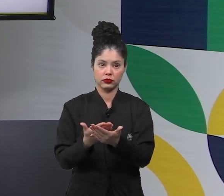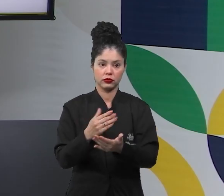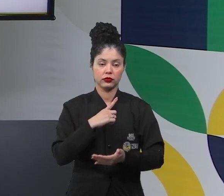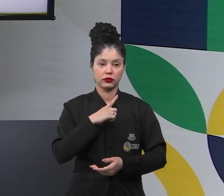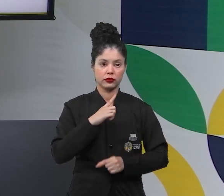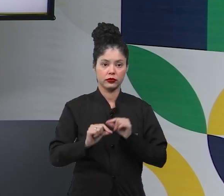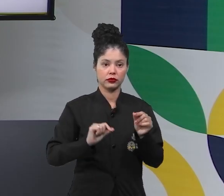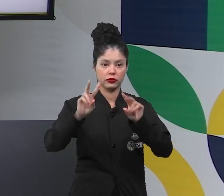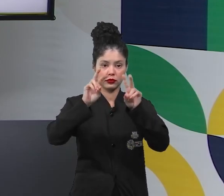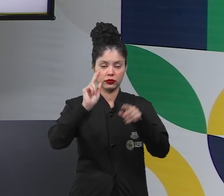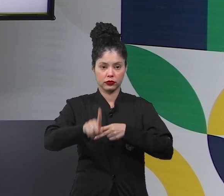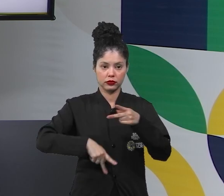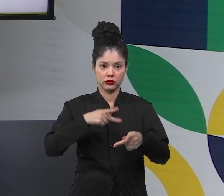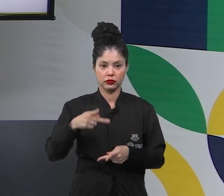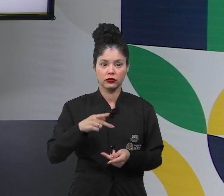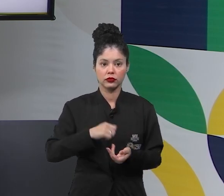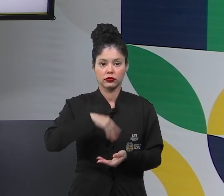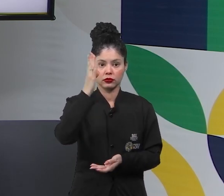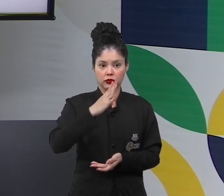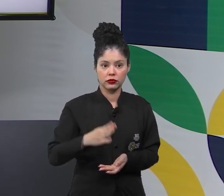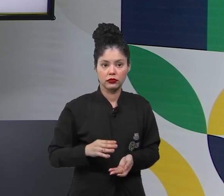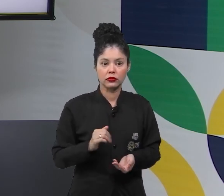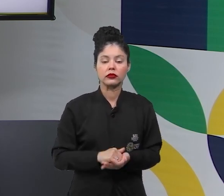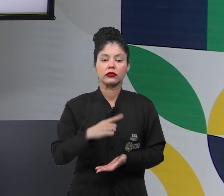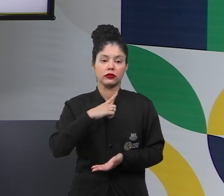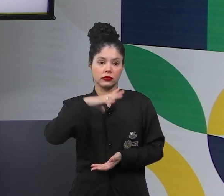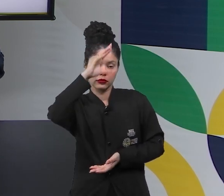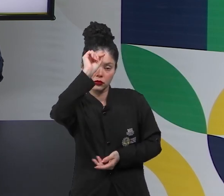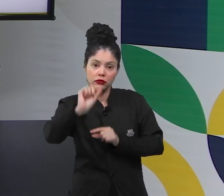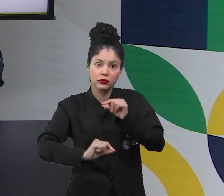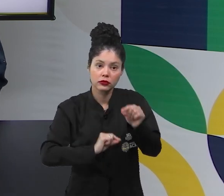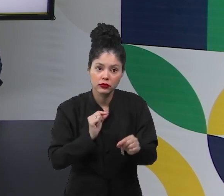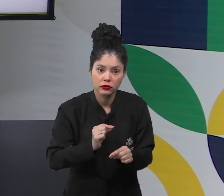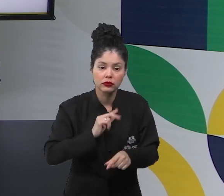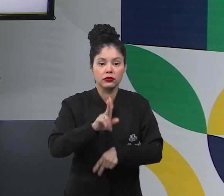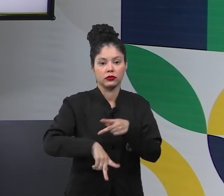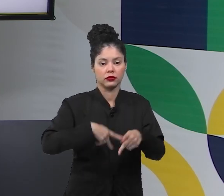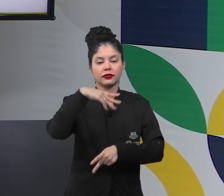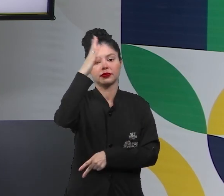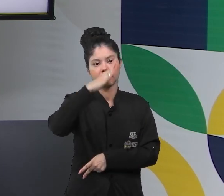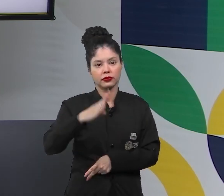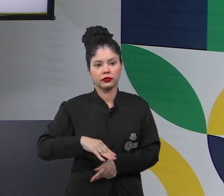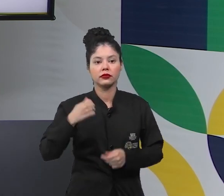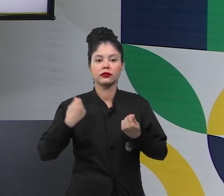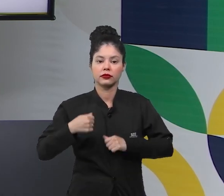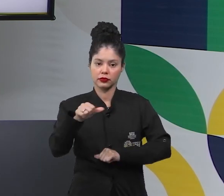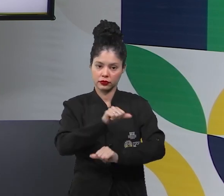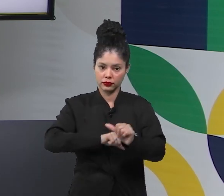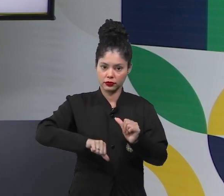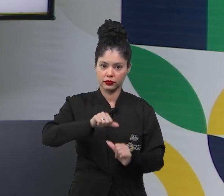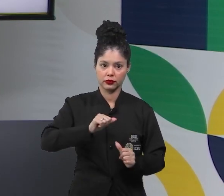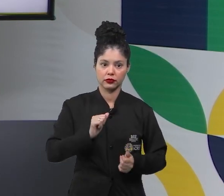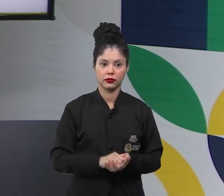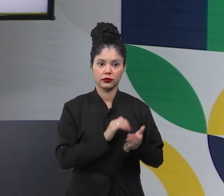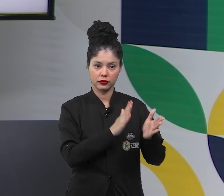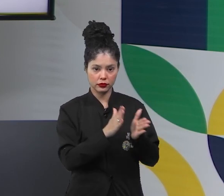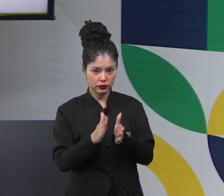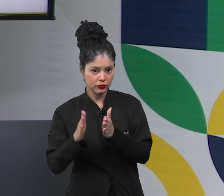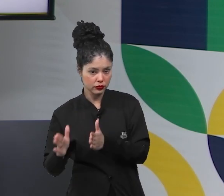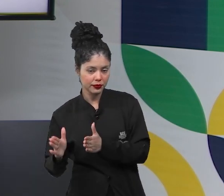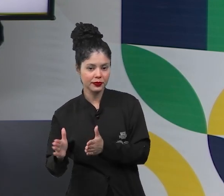está tendo sobre a população brasileira, a gente tem aprendido que a população brasileira tem mudado aí ao longo dos